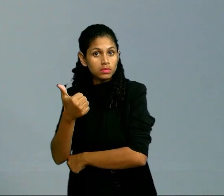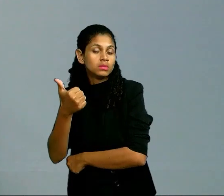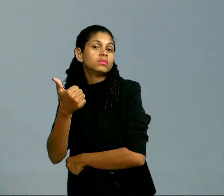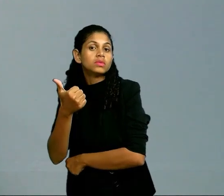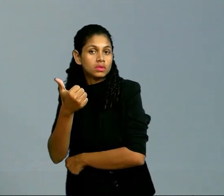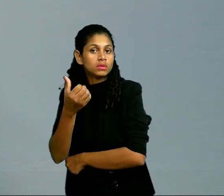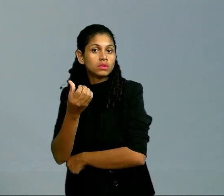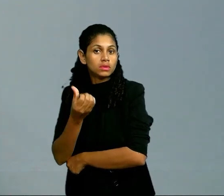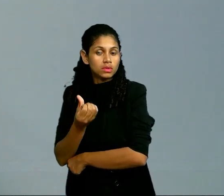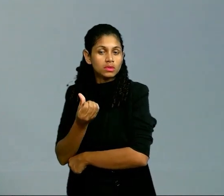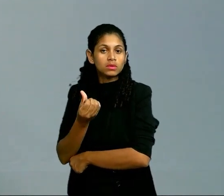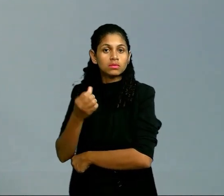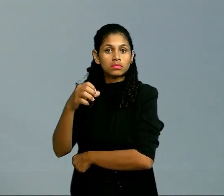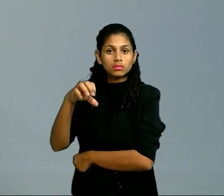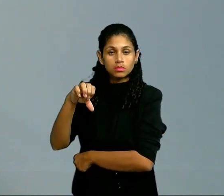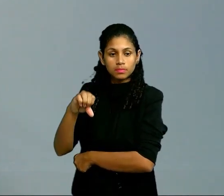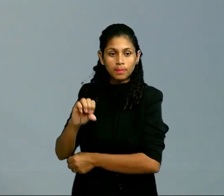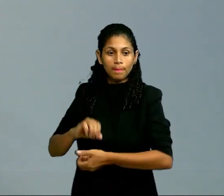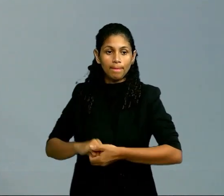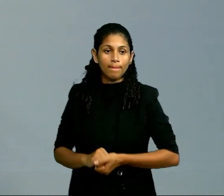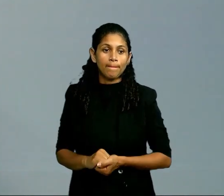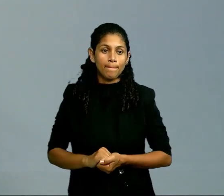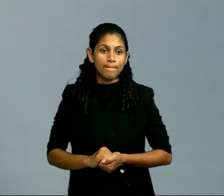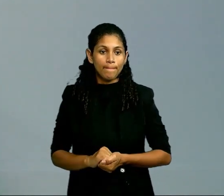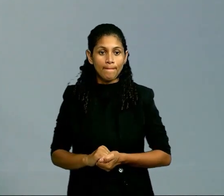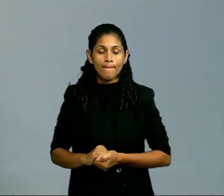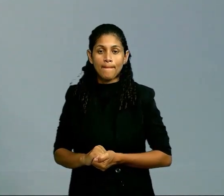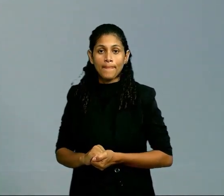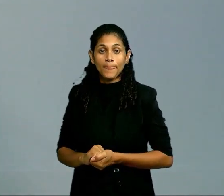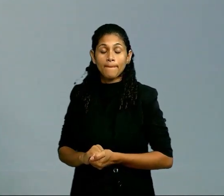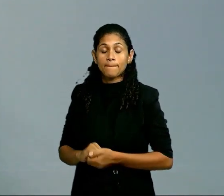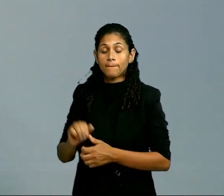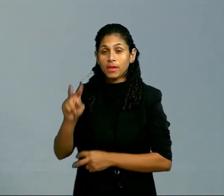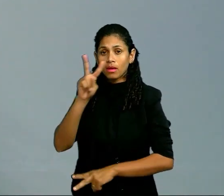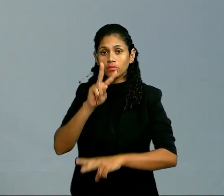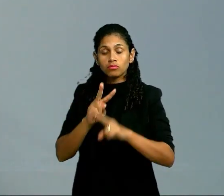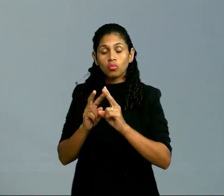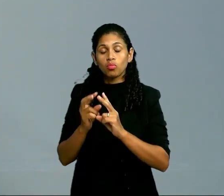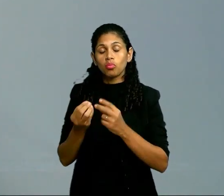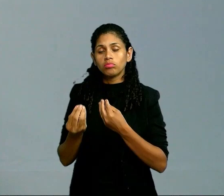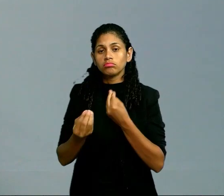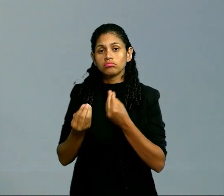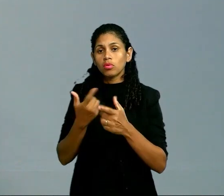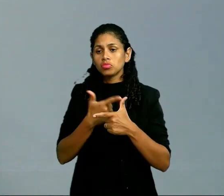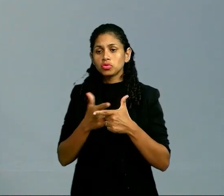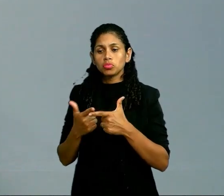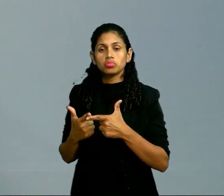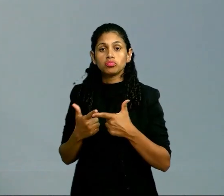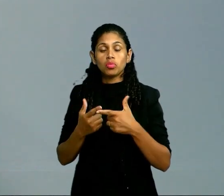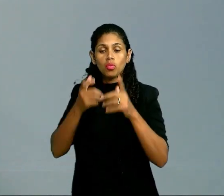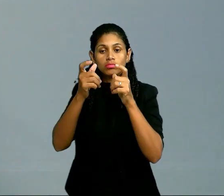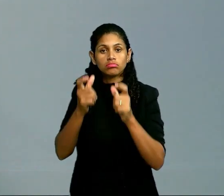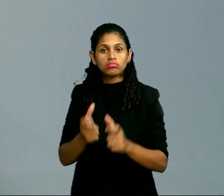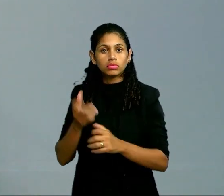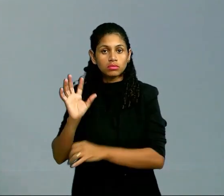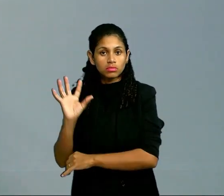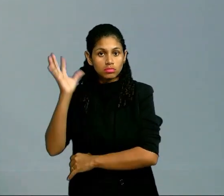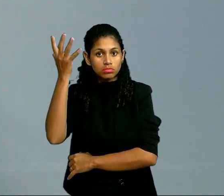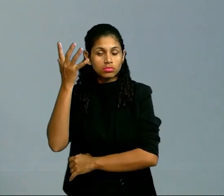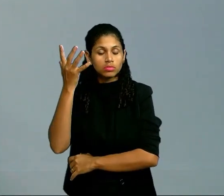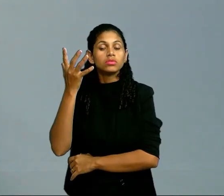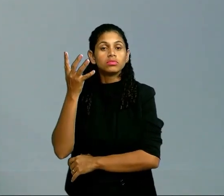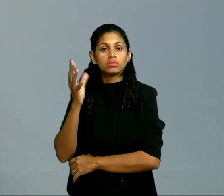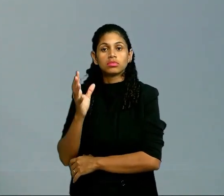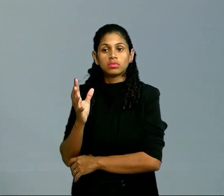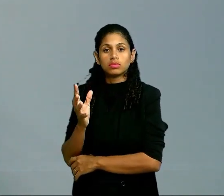a gente vai ver quais foram esses conflitos, as suas causas, né? Onde que ocorreram esses conflitos indiretos